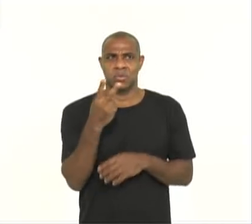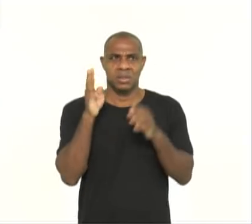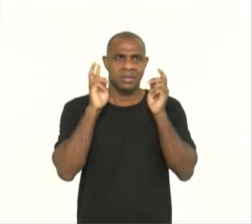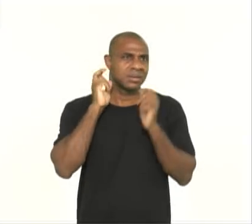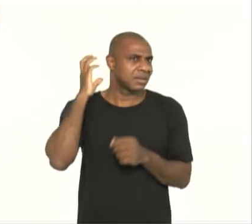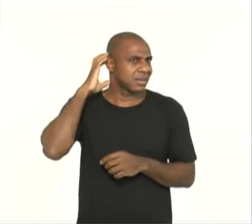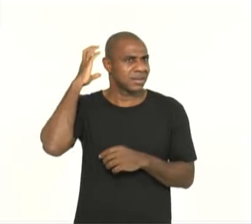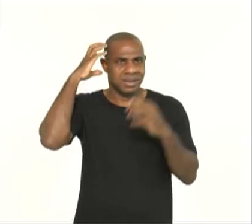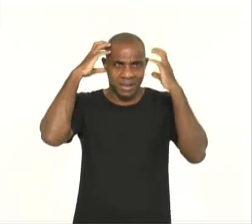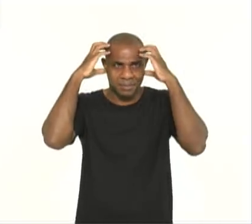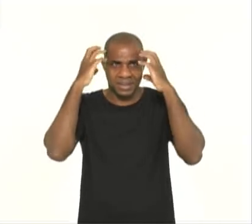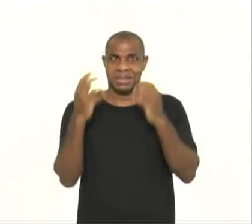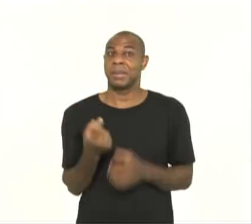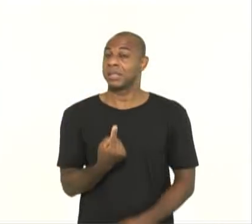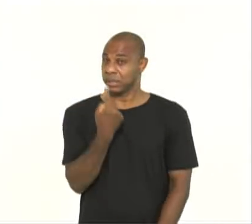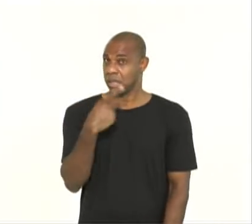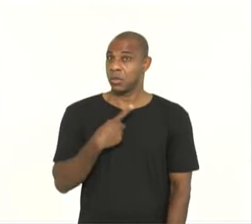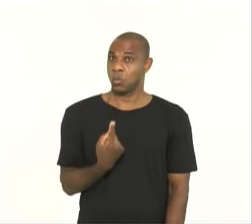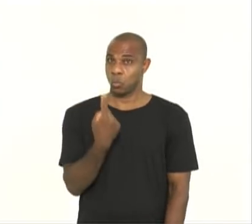só um.